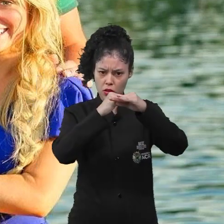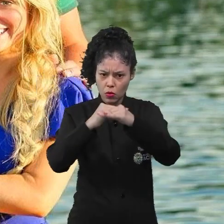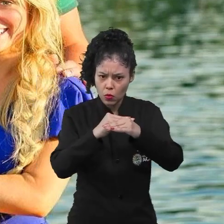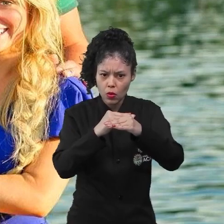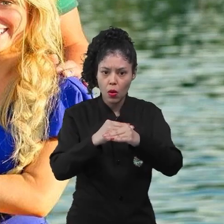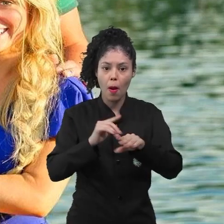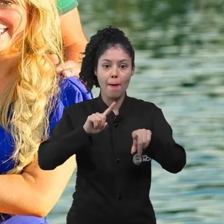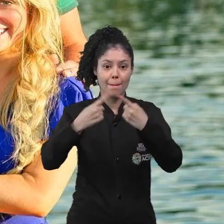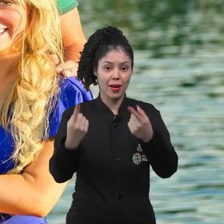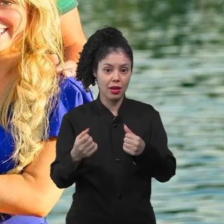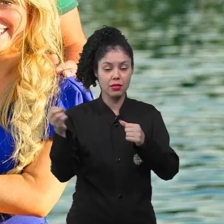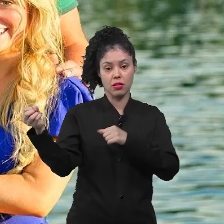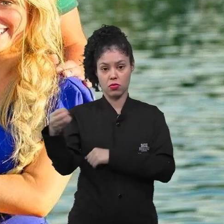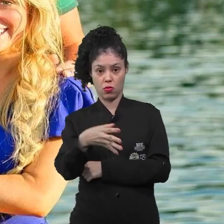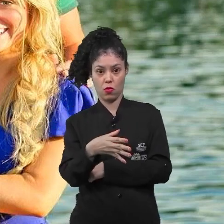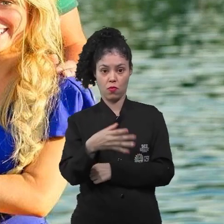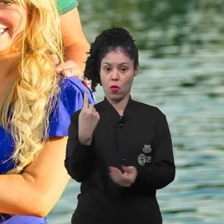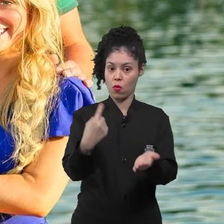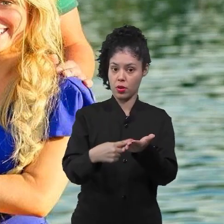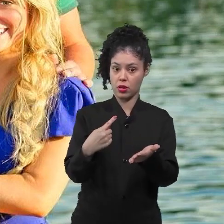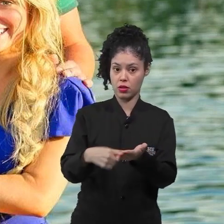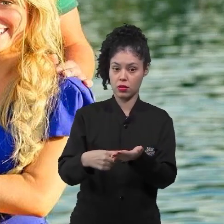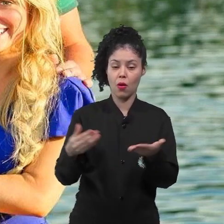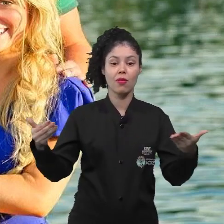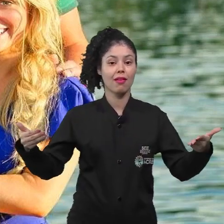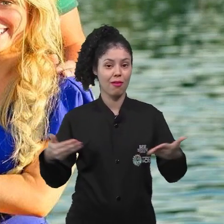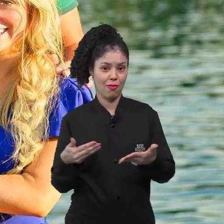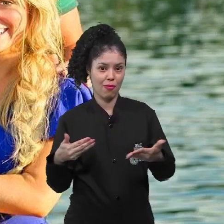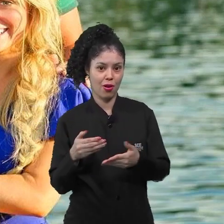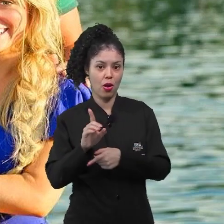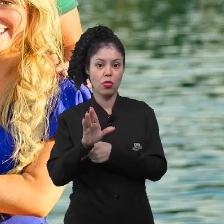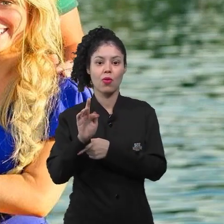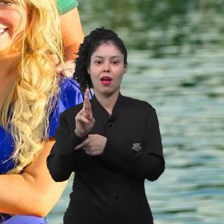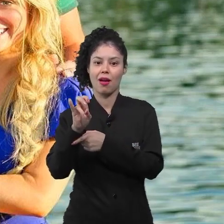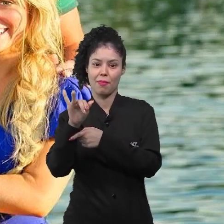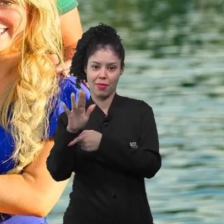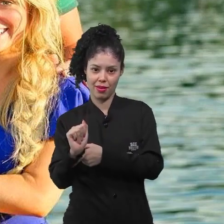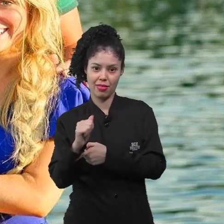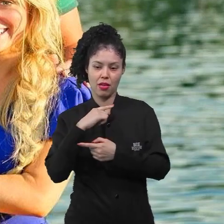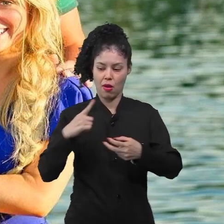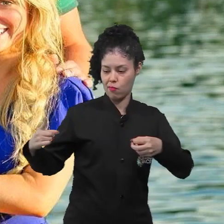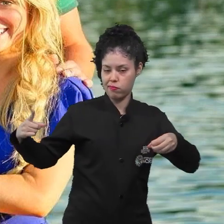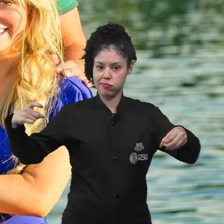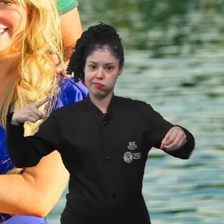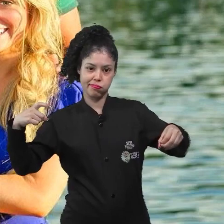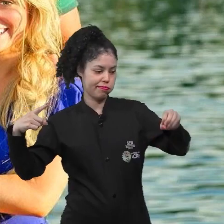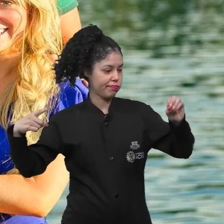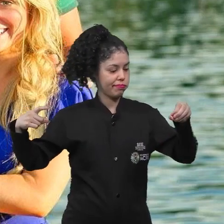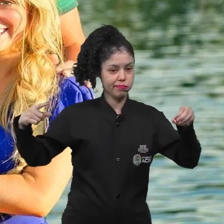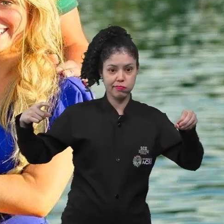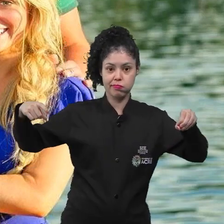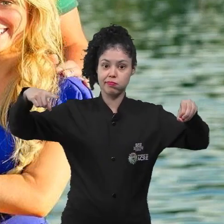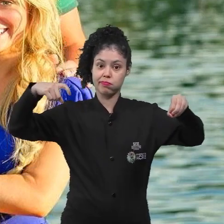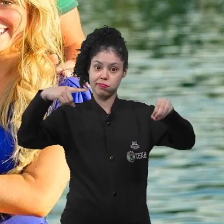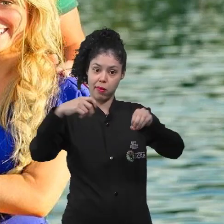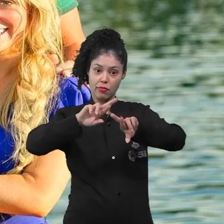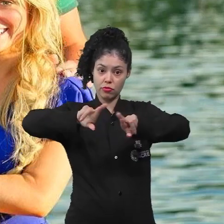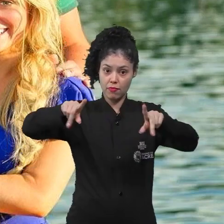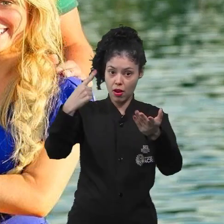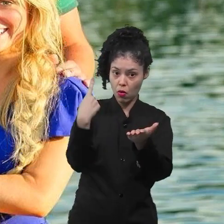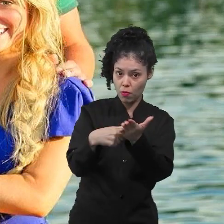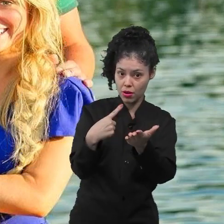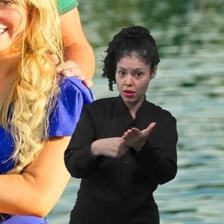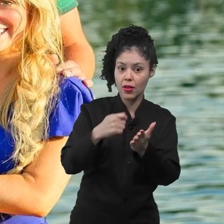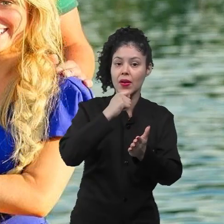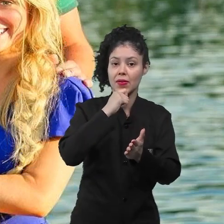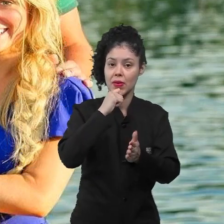recombinação genética ali dos gametas na hora da fecundação, ela é única. Ela vai criar combinações